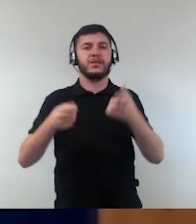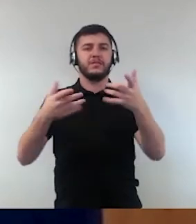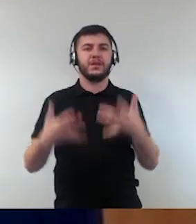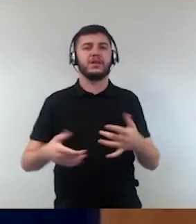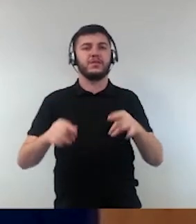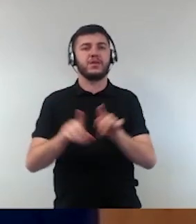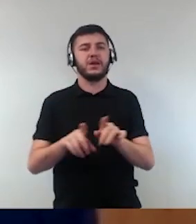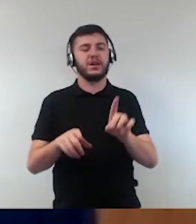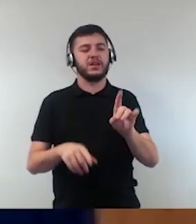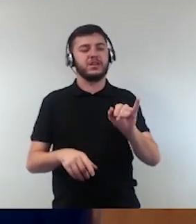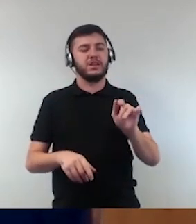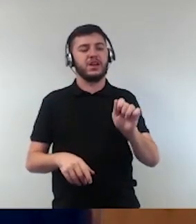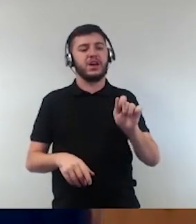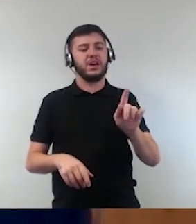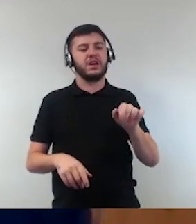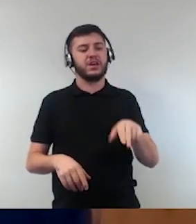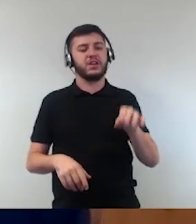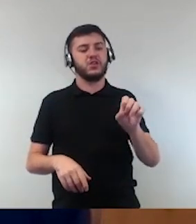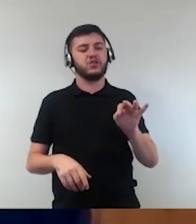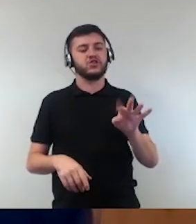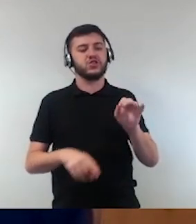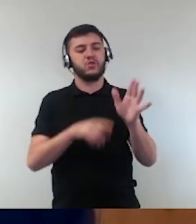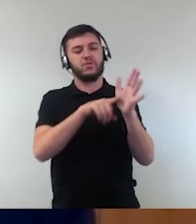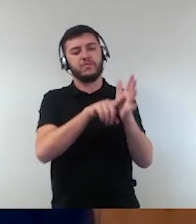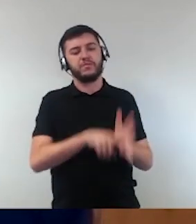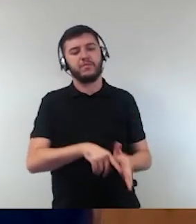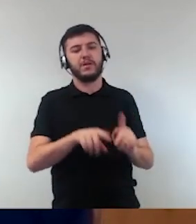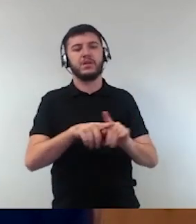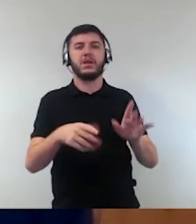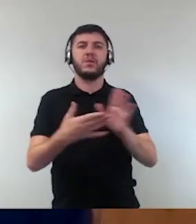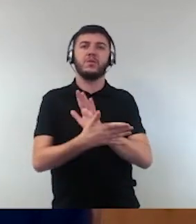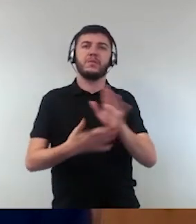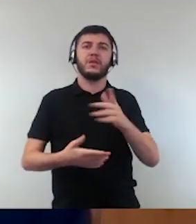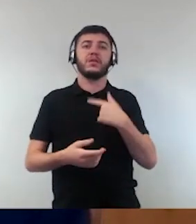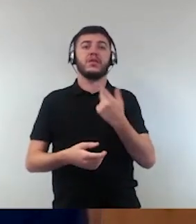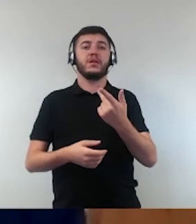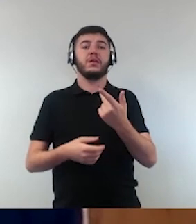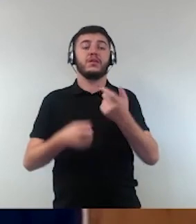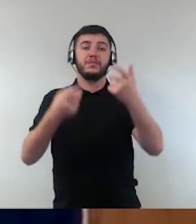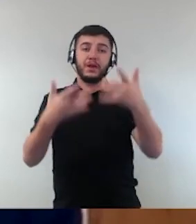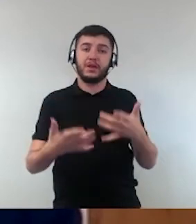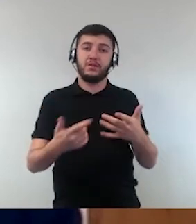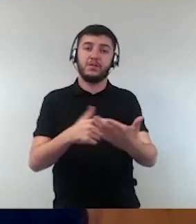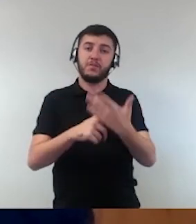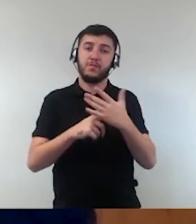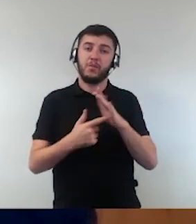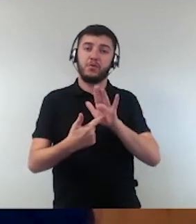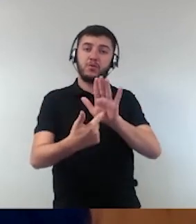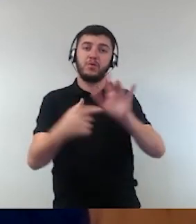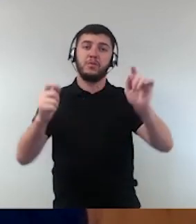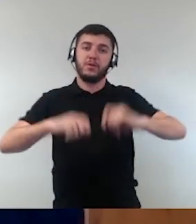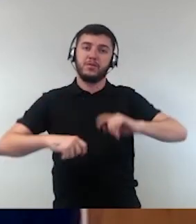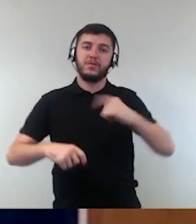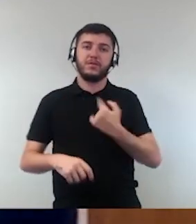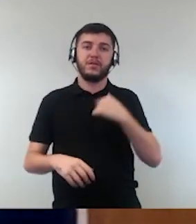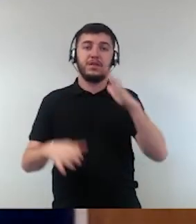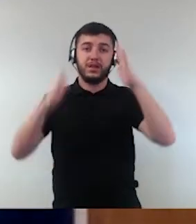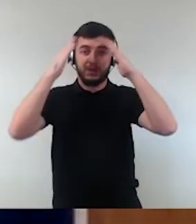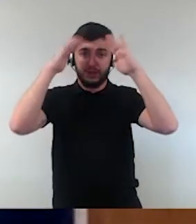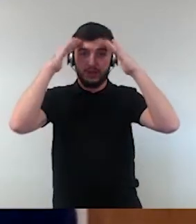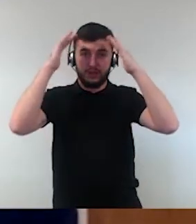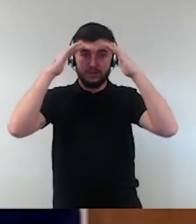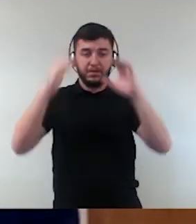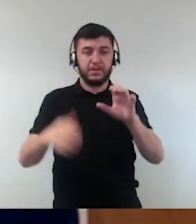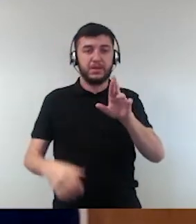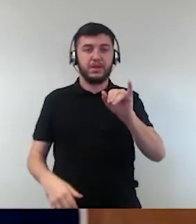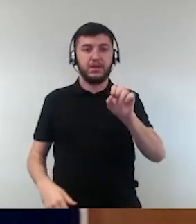no meu entender, apresentaram caminhos bem interessantes, concretos, para que a gente consiga compreender essa crise que nós estamos